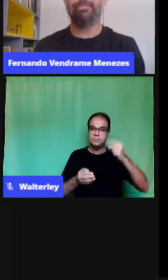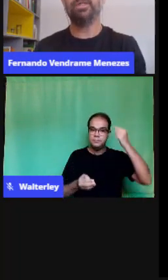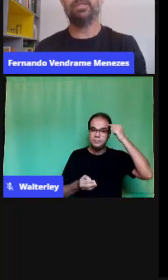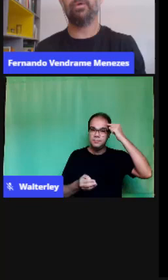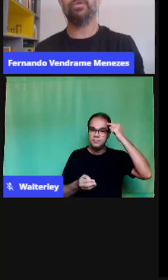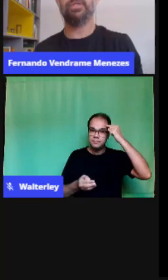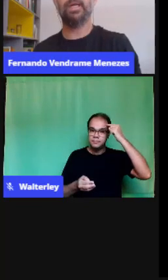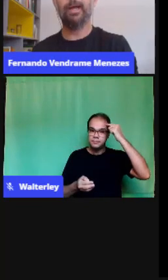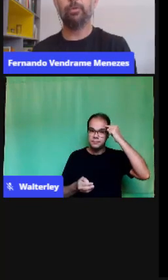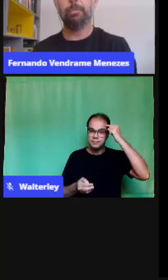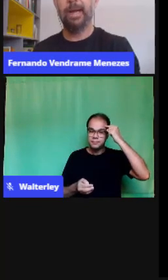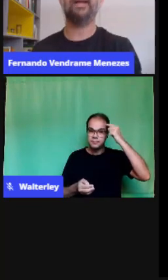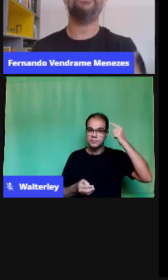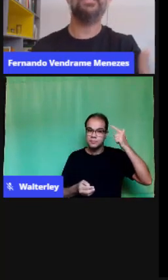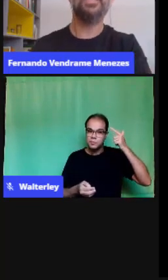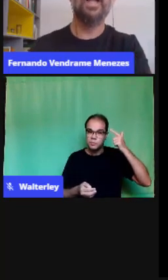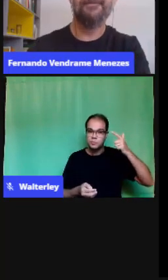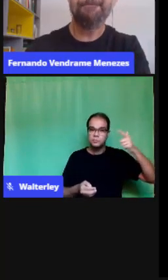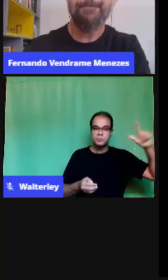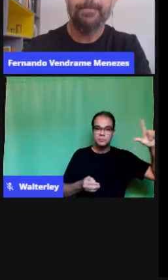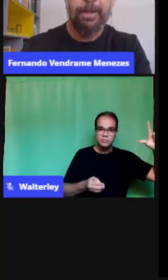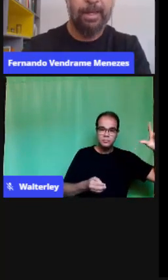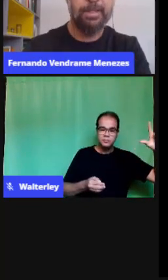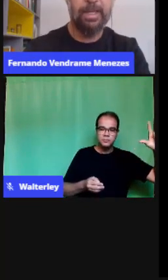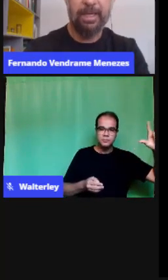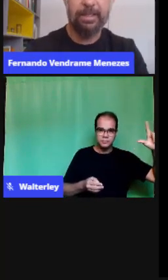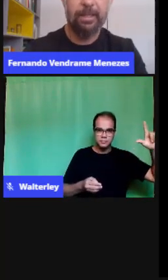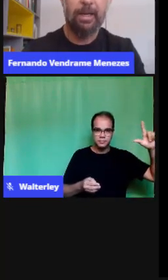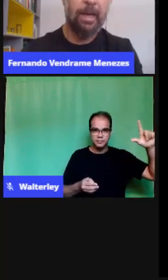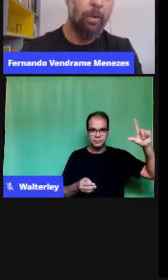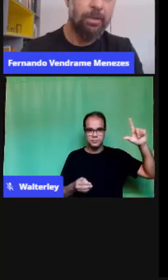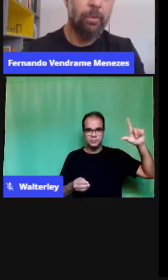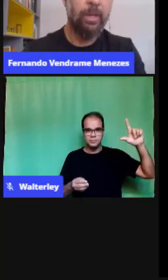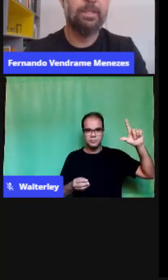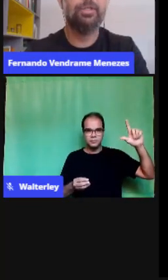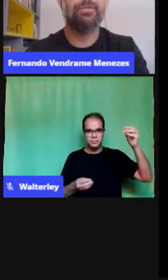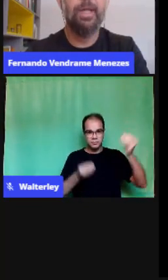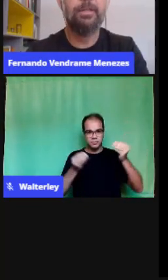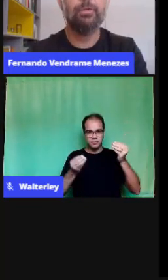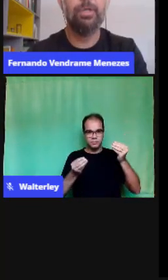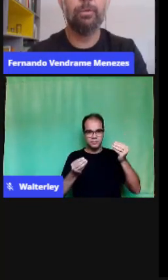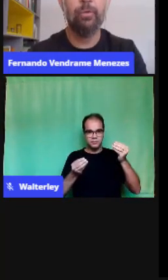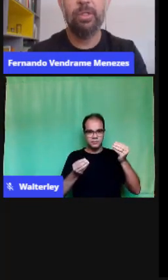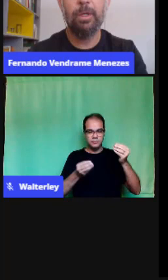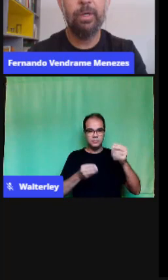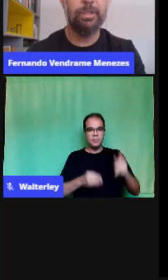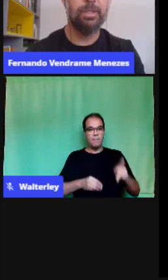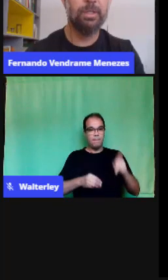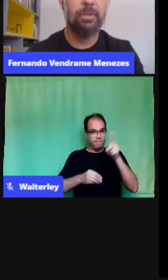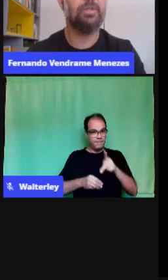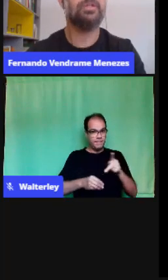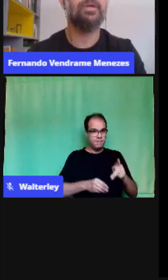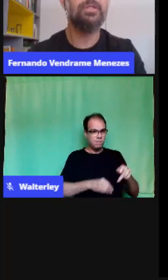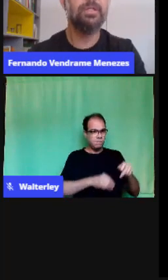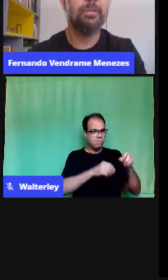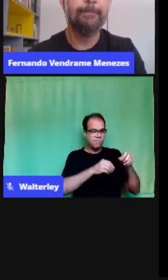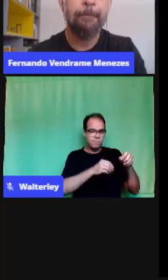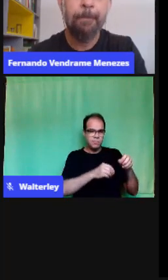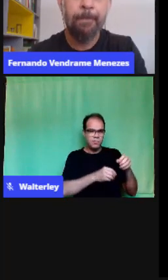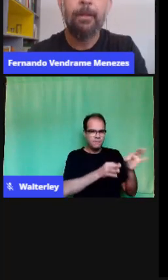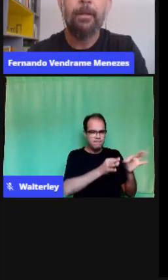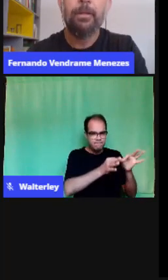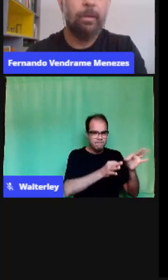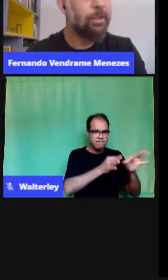aspectos que podem ser considerados para avaliar essas aulas ou essas atividades que os alunos estão registrando e